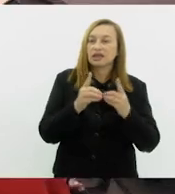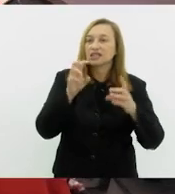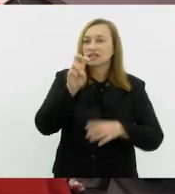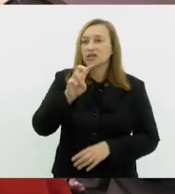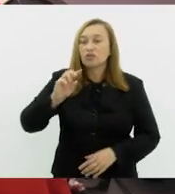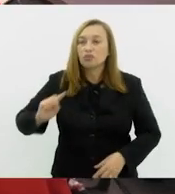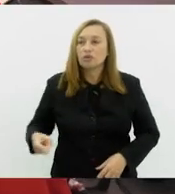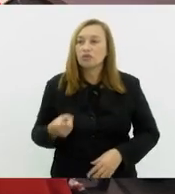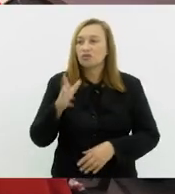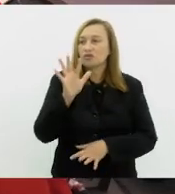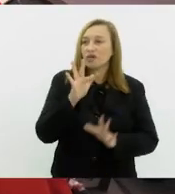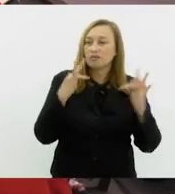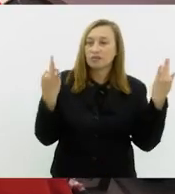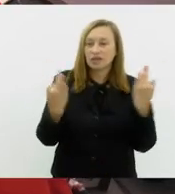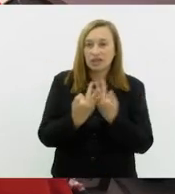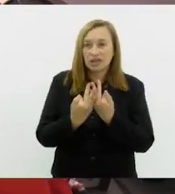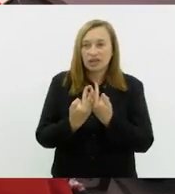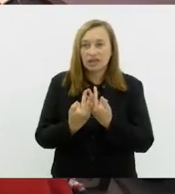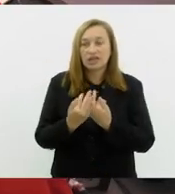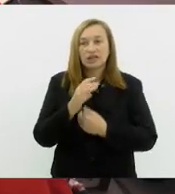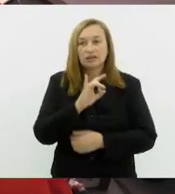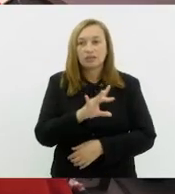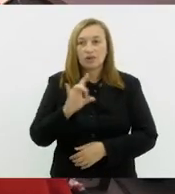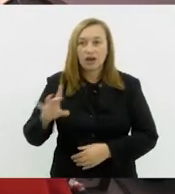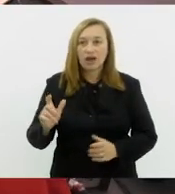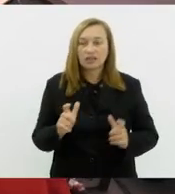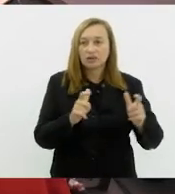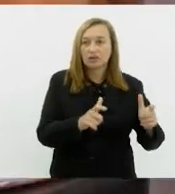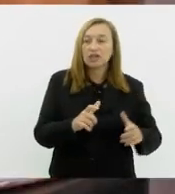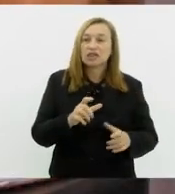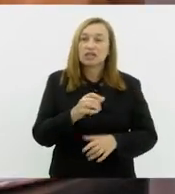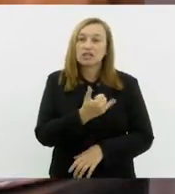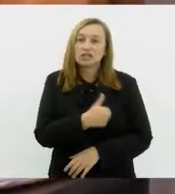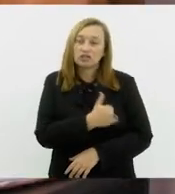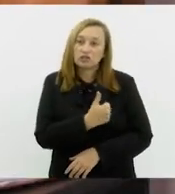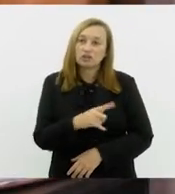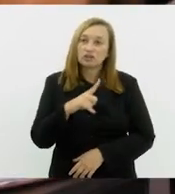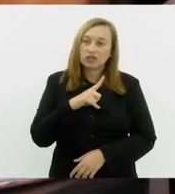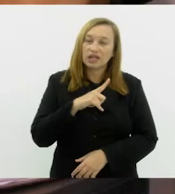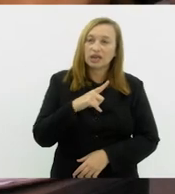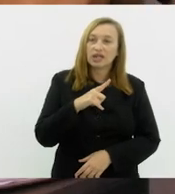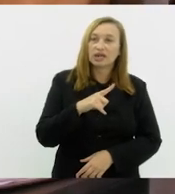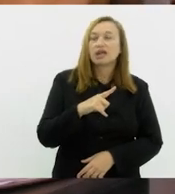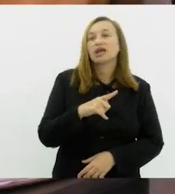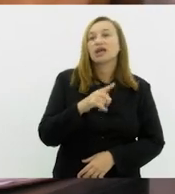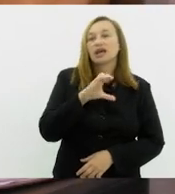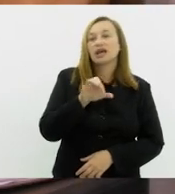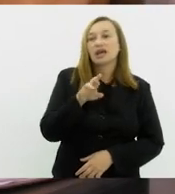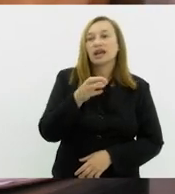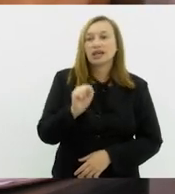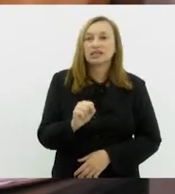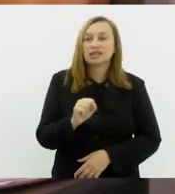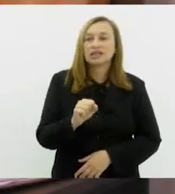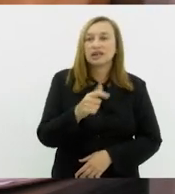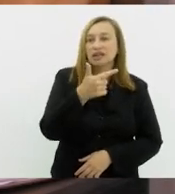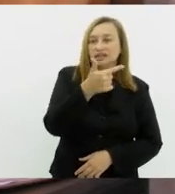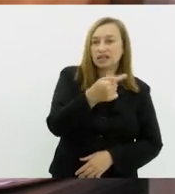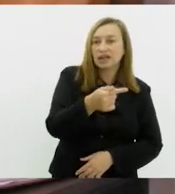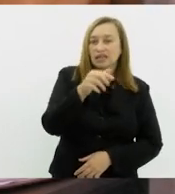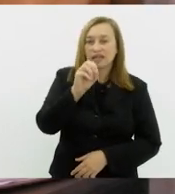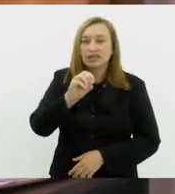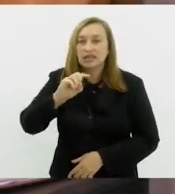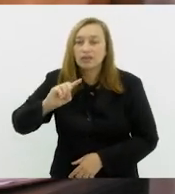famílias e por cada CRAS. Em São João, a gente tem CRAS que atende 75.000 famílias. Em São João de Meriti, a